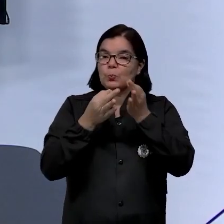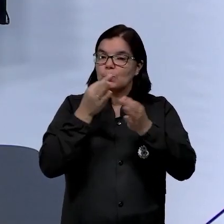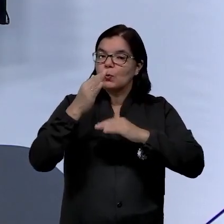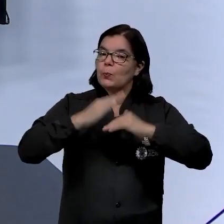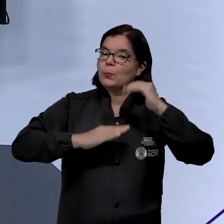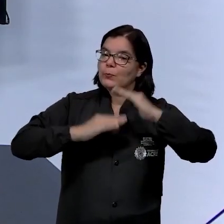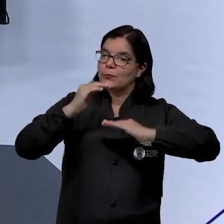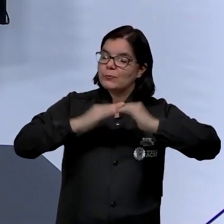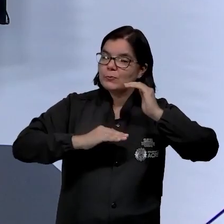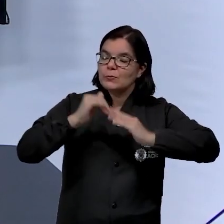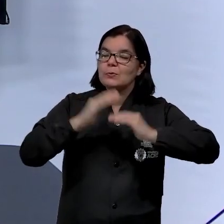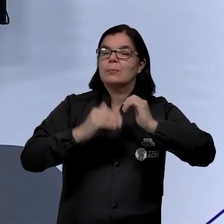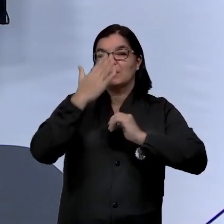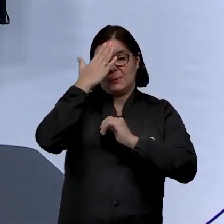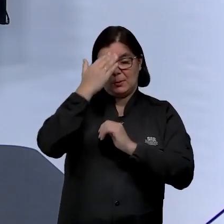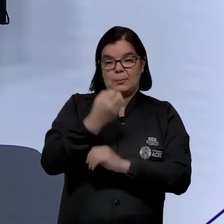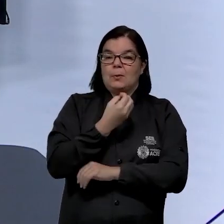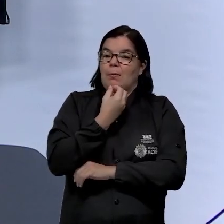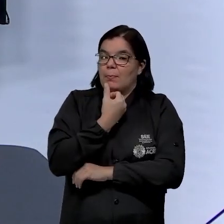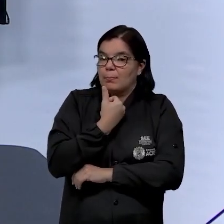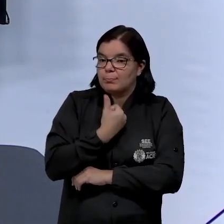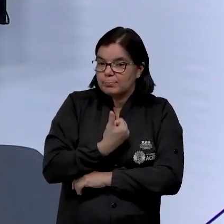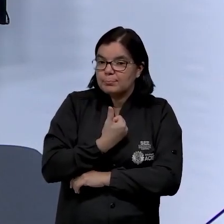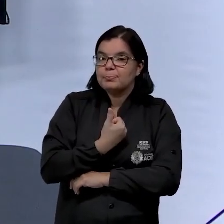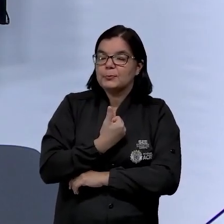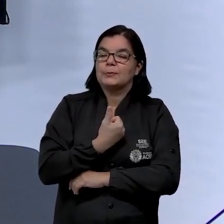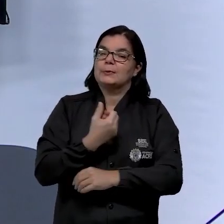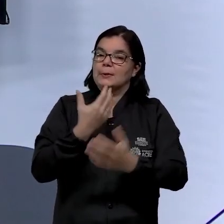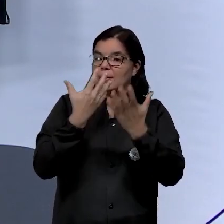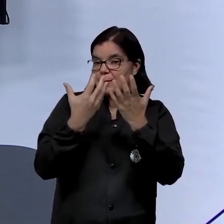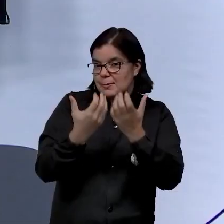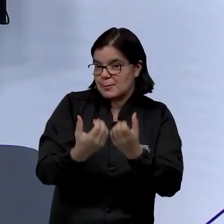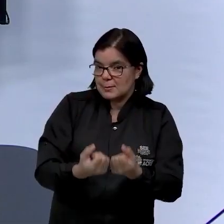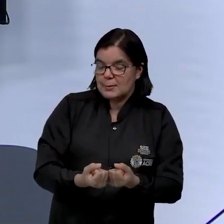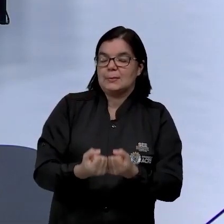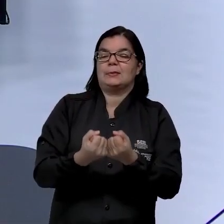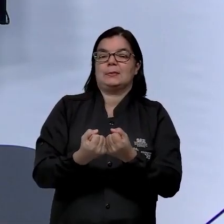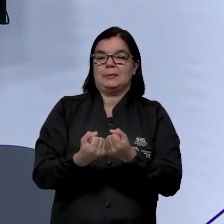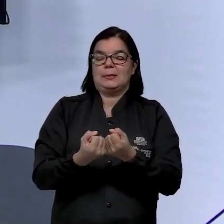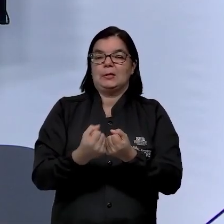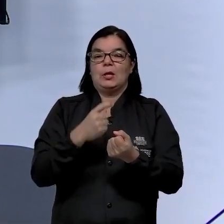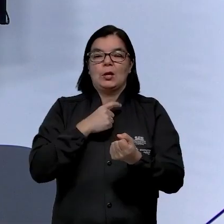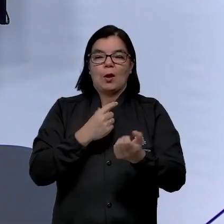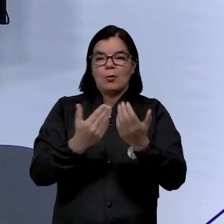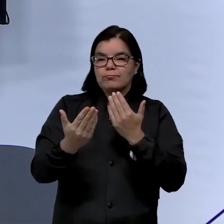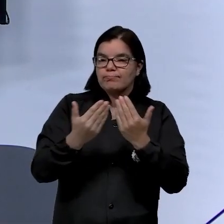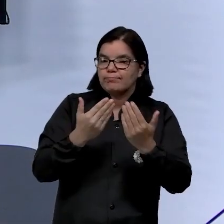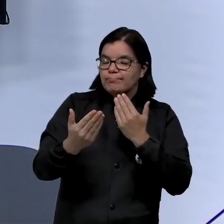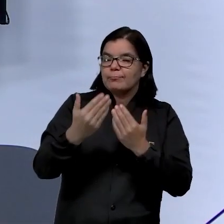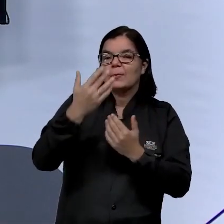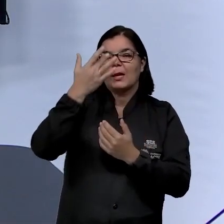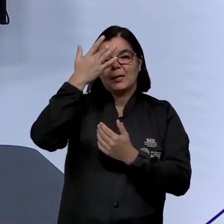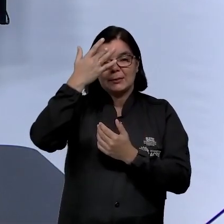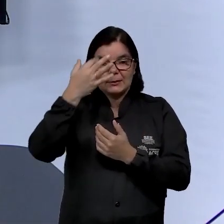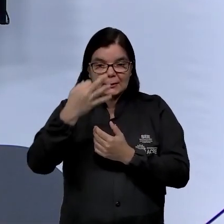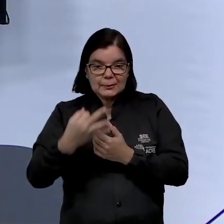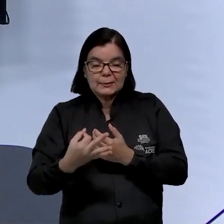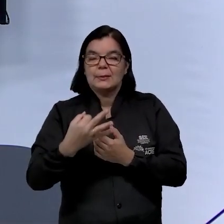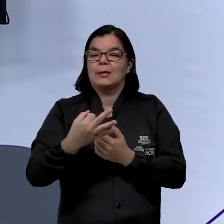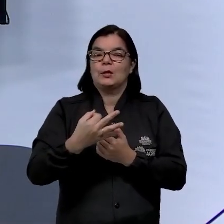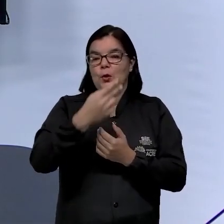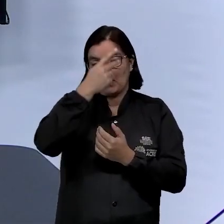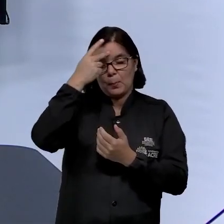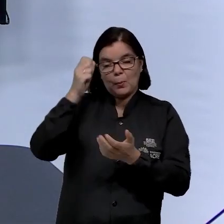da área para saber se está de acordo, se está dialogando com a ideia do autor. Então tudo